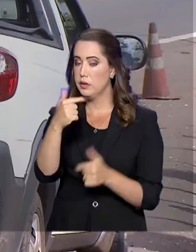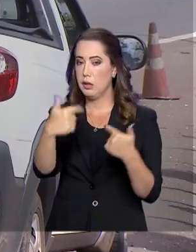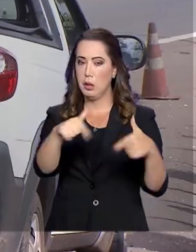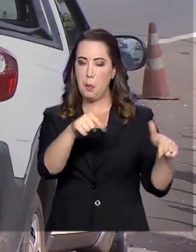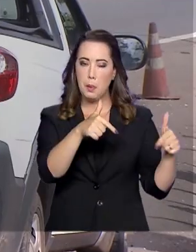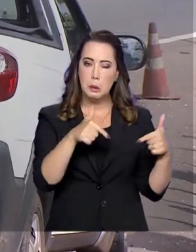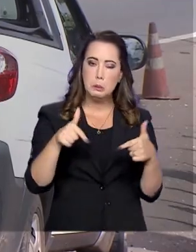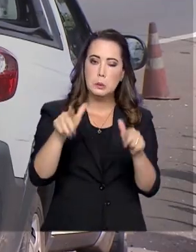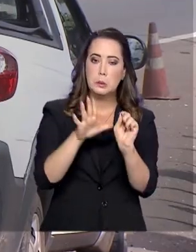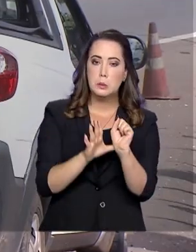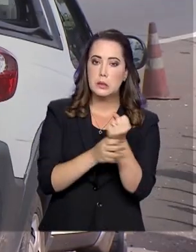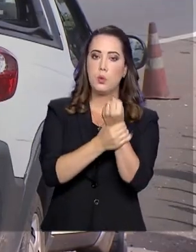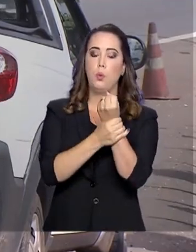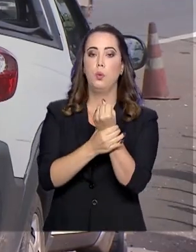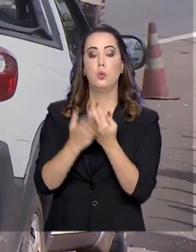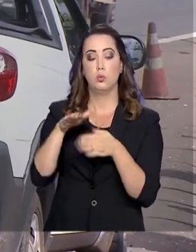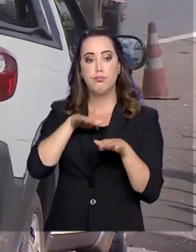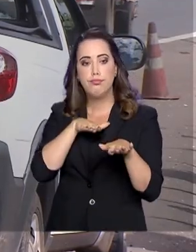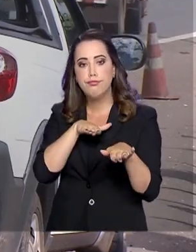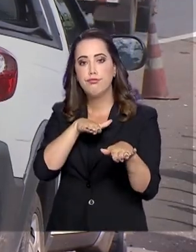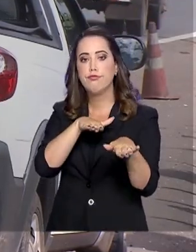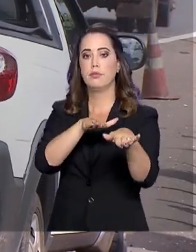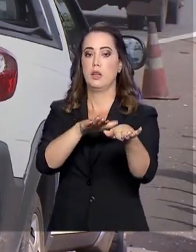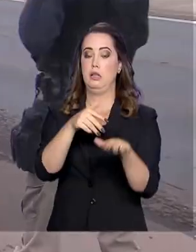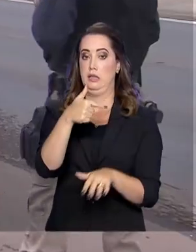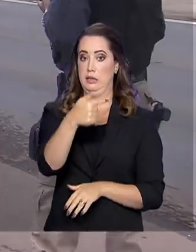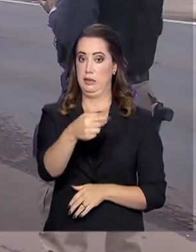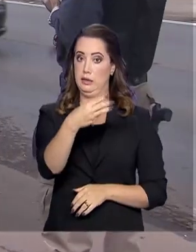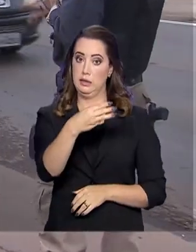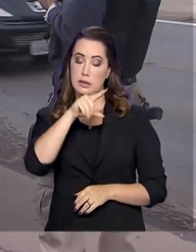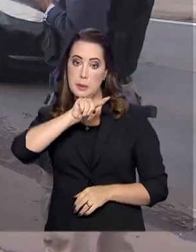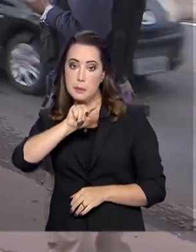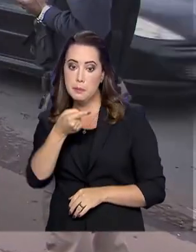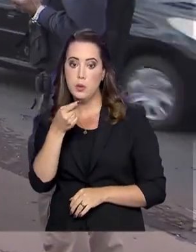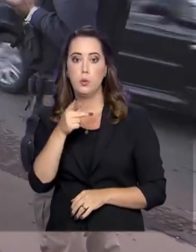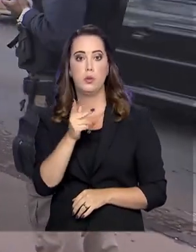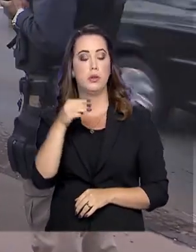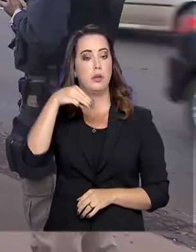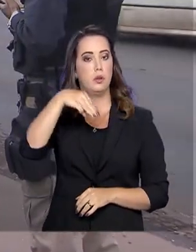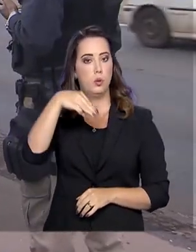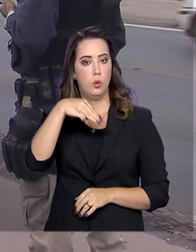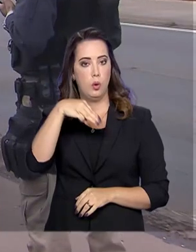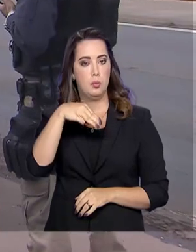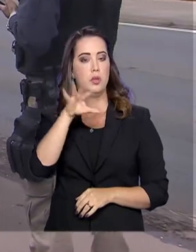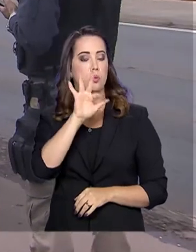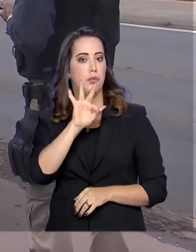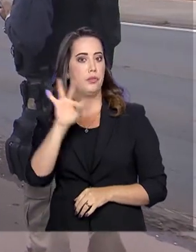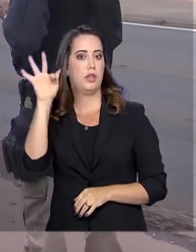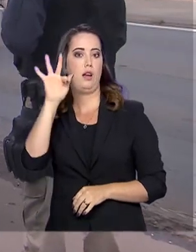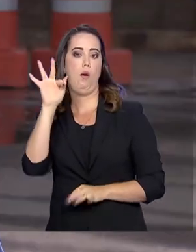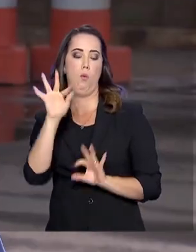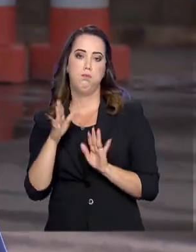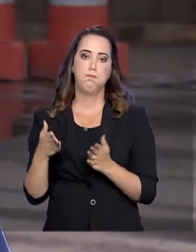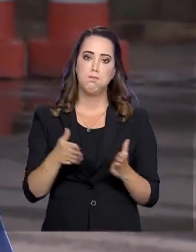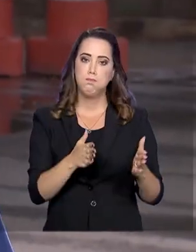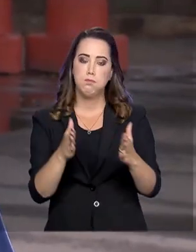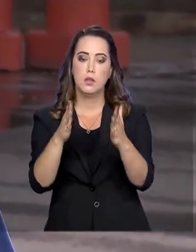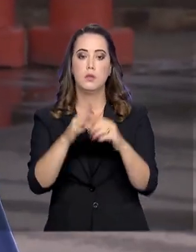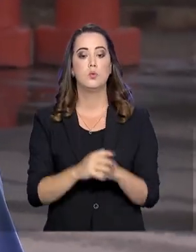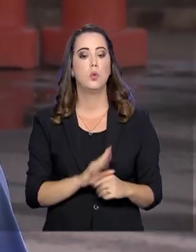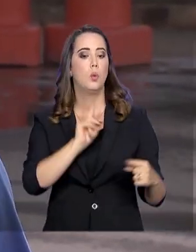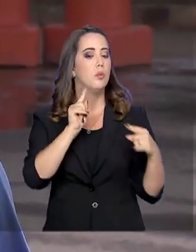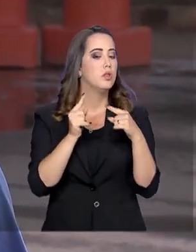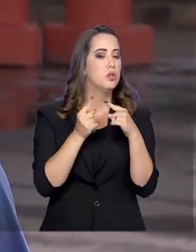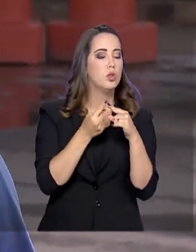nos mais de 70 mil quilômetros de estradas federais que cortam o país. Nas rodovias, as ações são